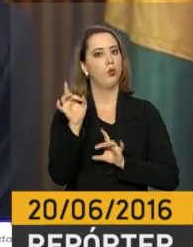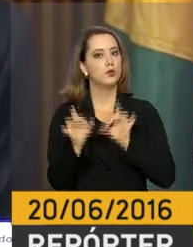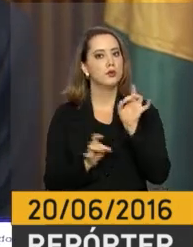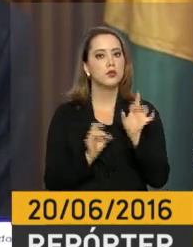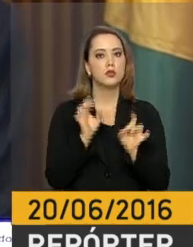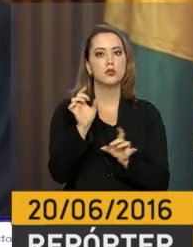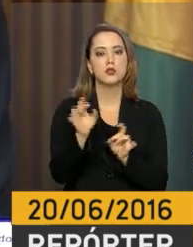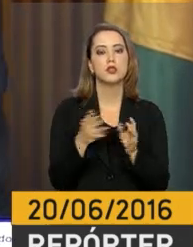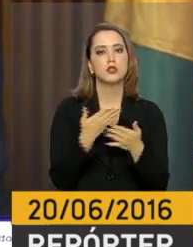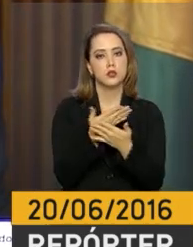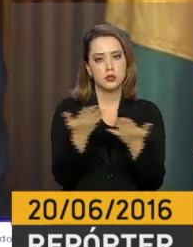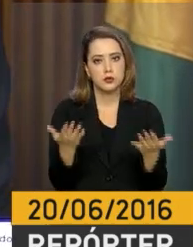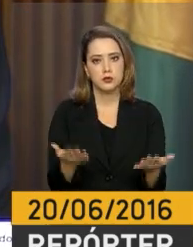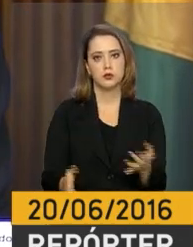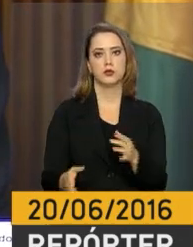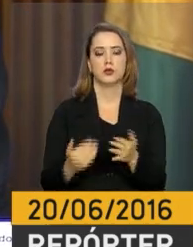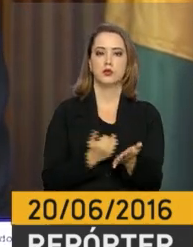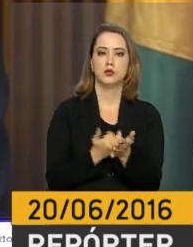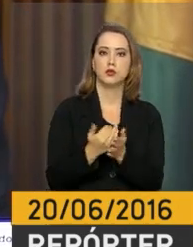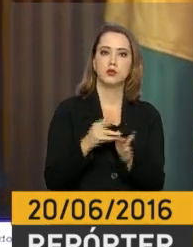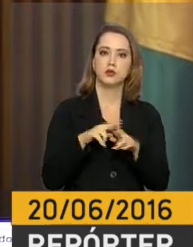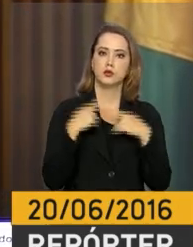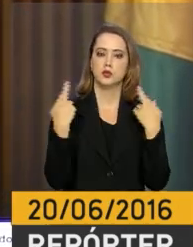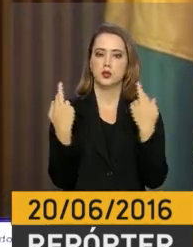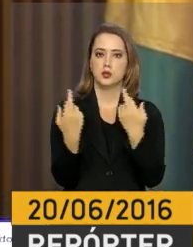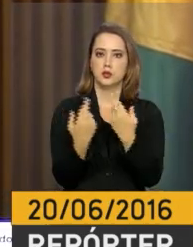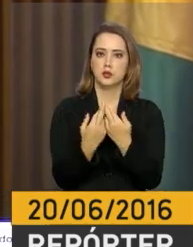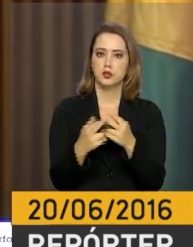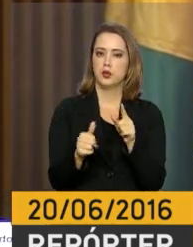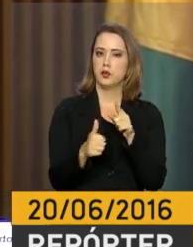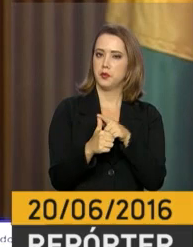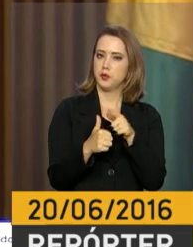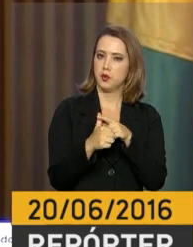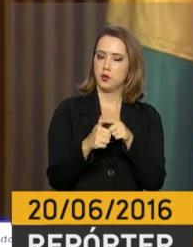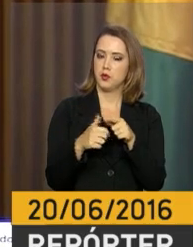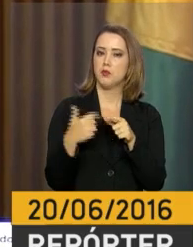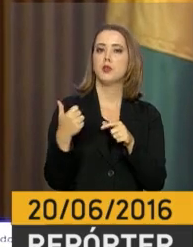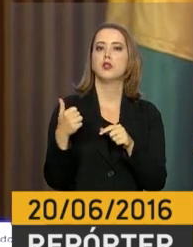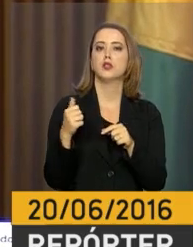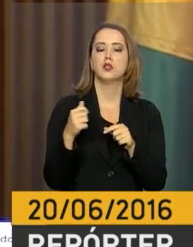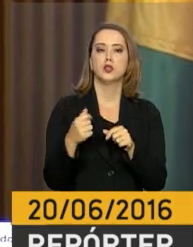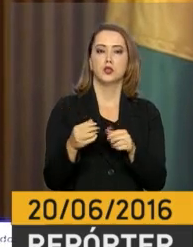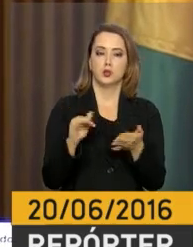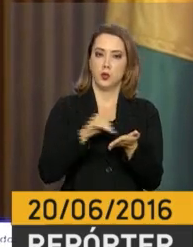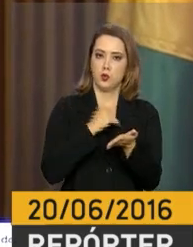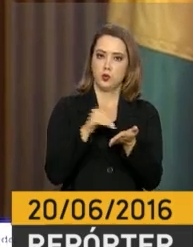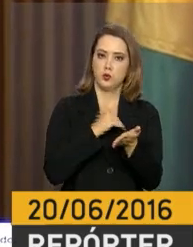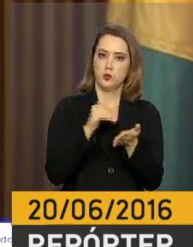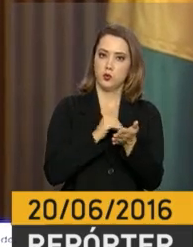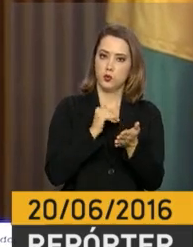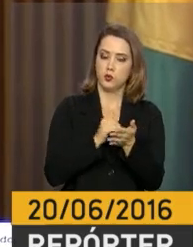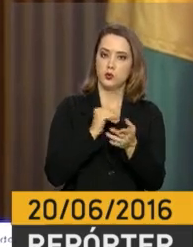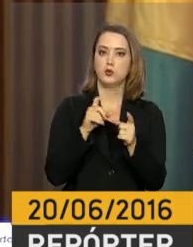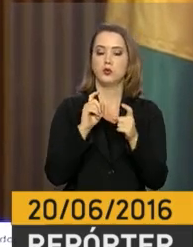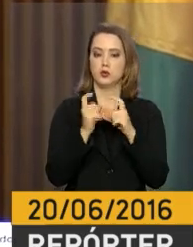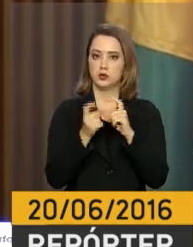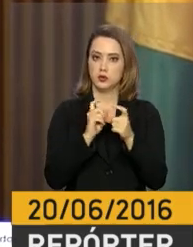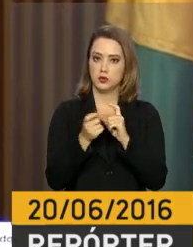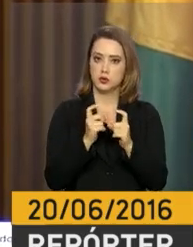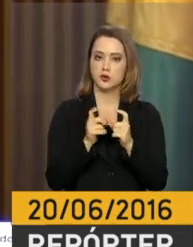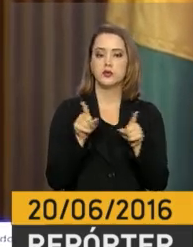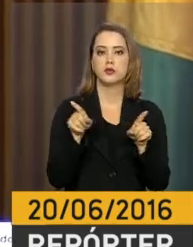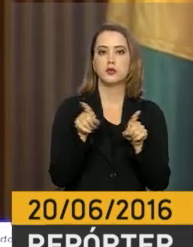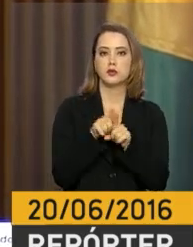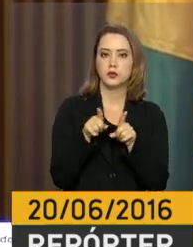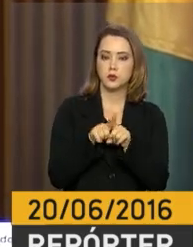senhores começaram as suas reuniões eh em primeiro lugar com os secretários da fazenda e o a secretária do Tesouro não